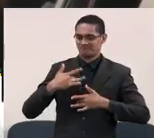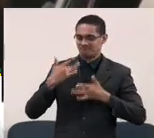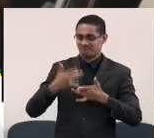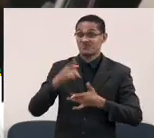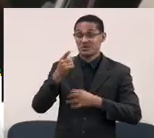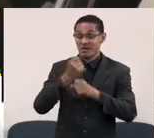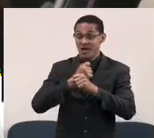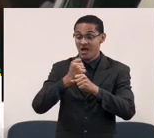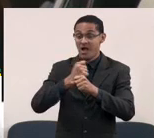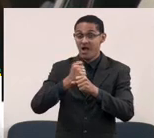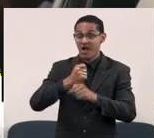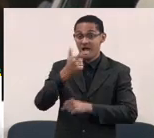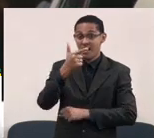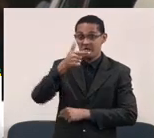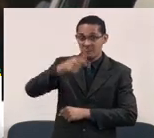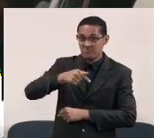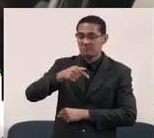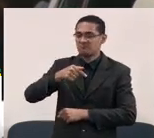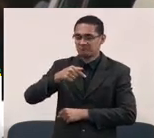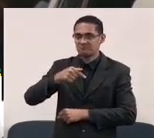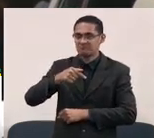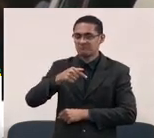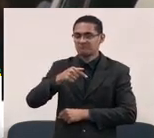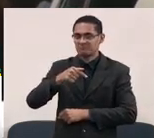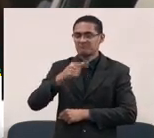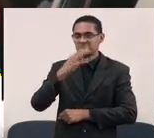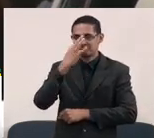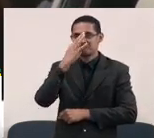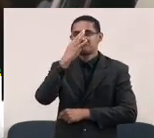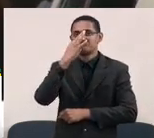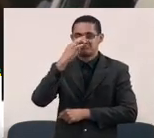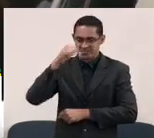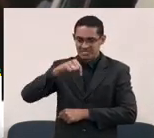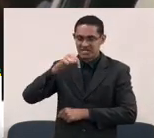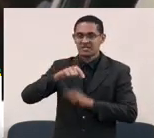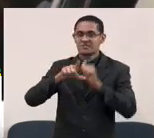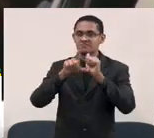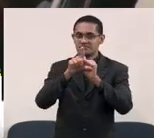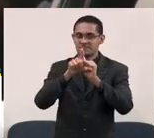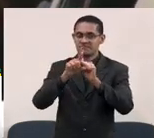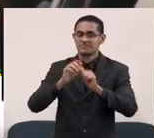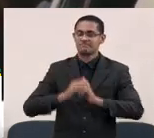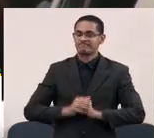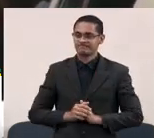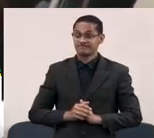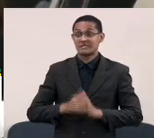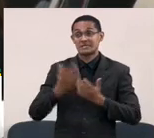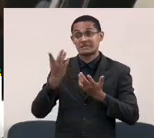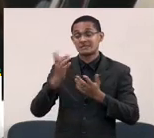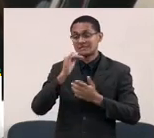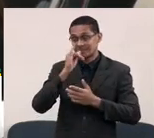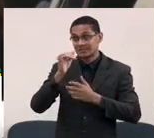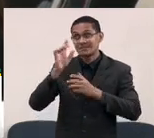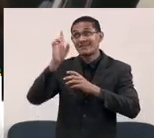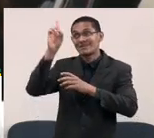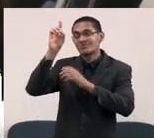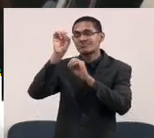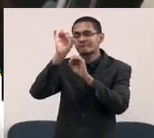27 anos na Assembleia Legislativa. Eu quero dizer que Deus possa te